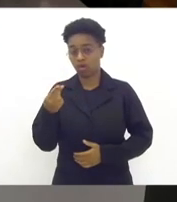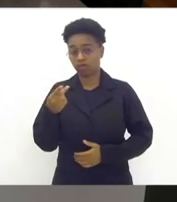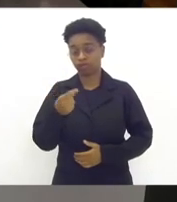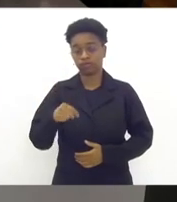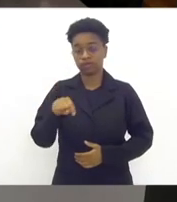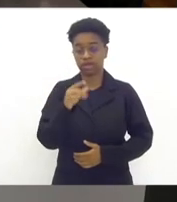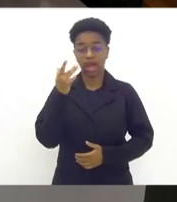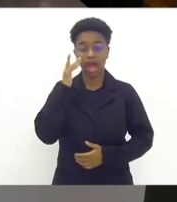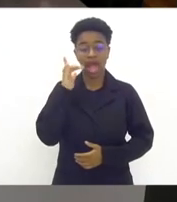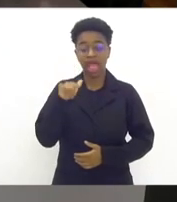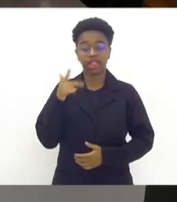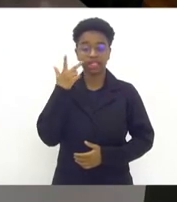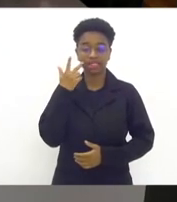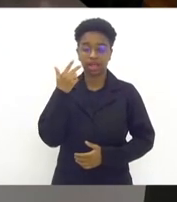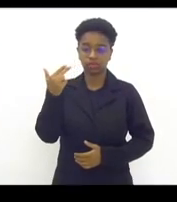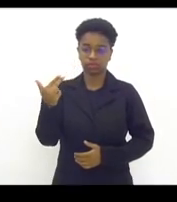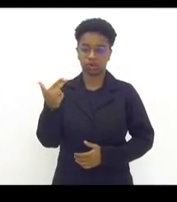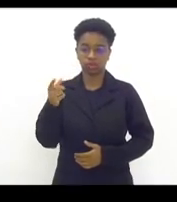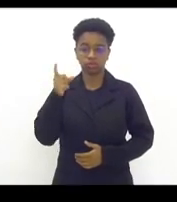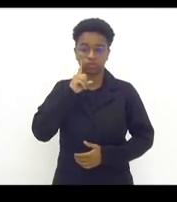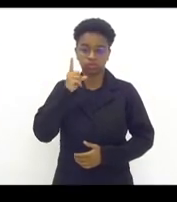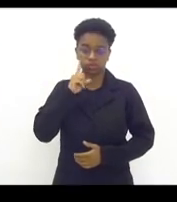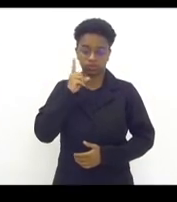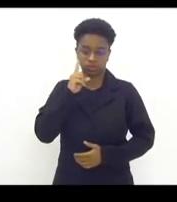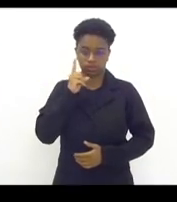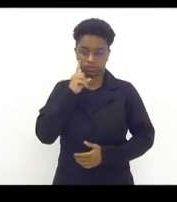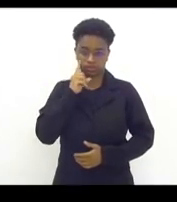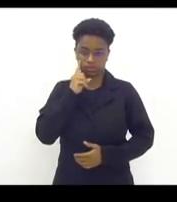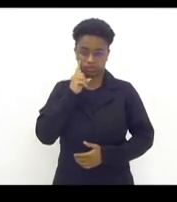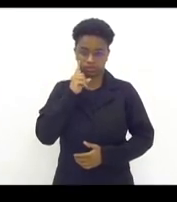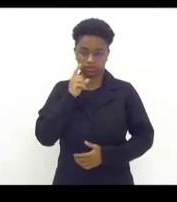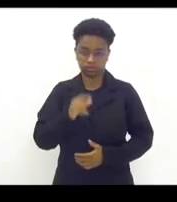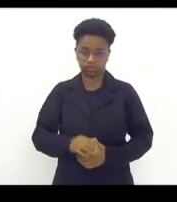o comum todos os dias?